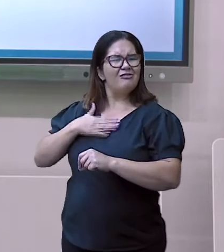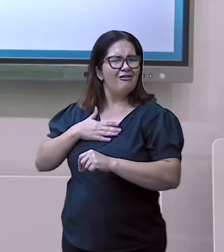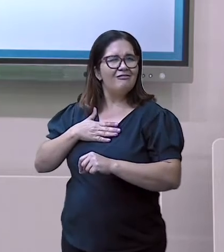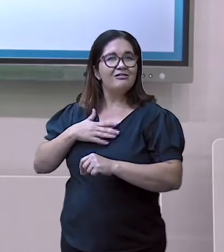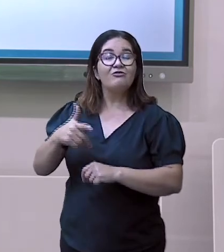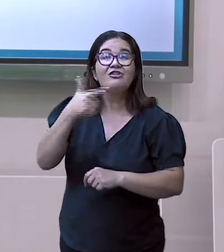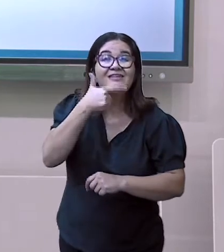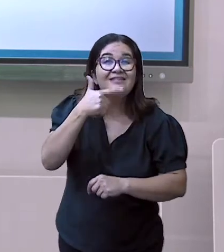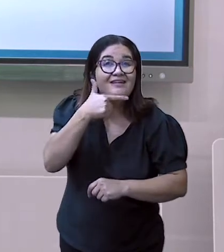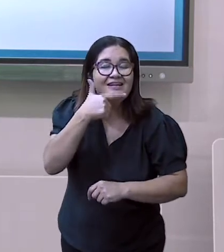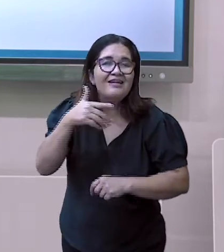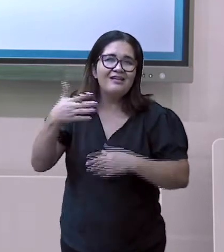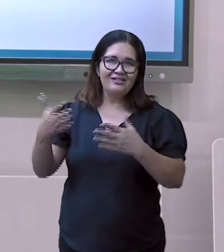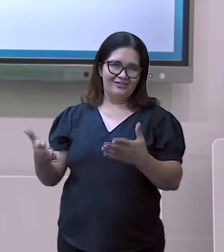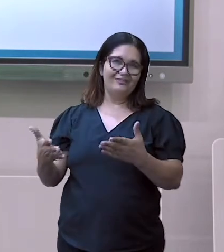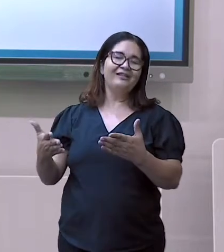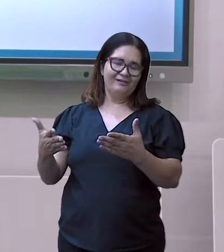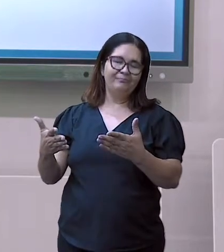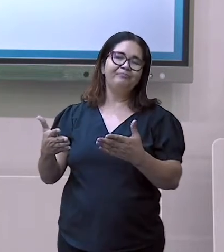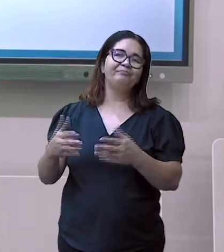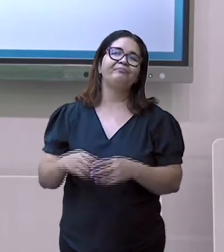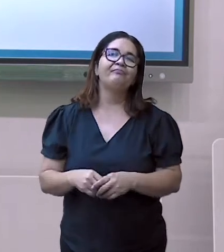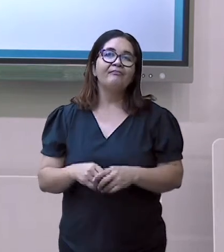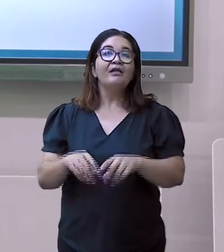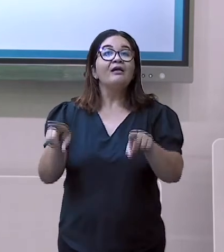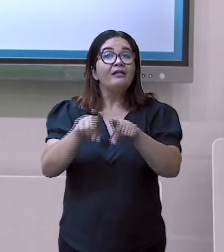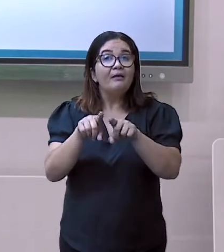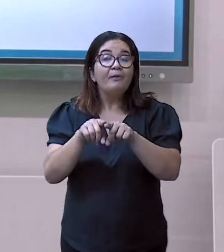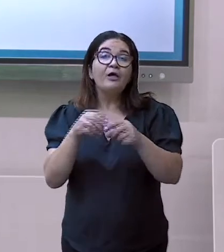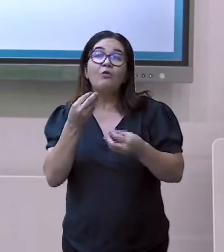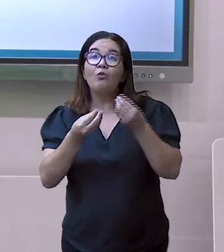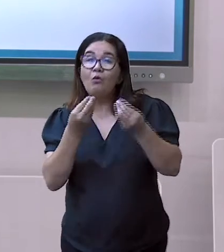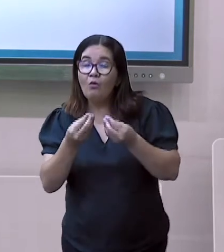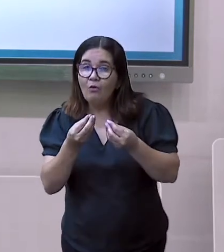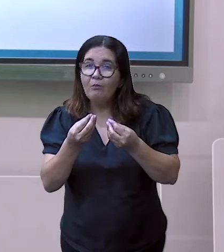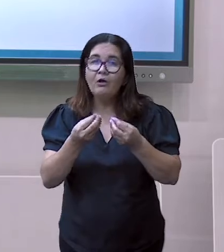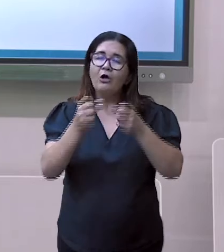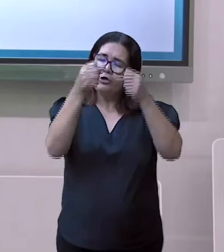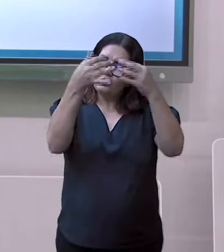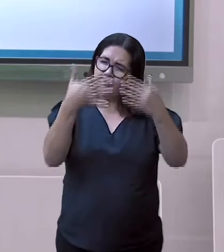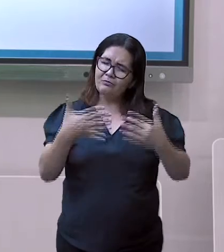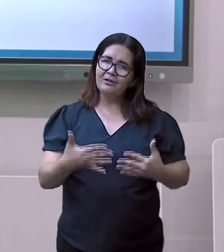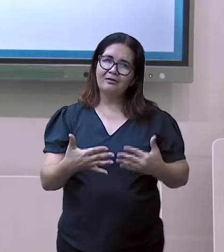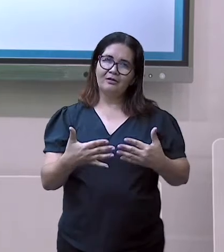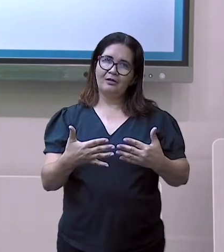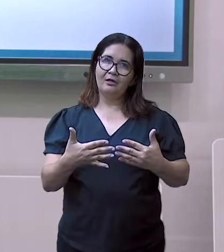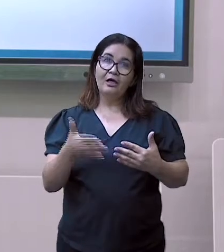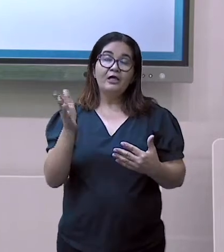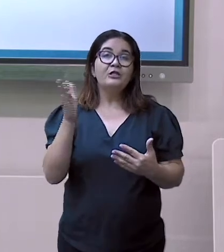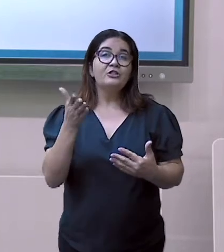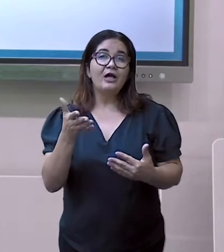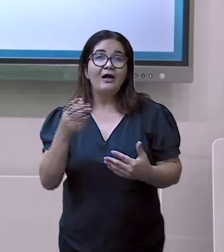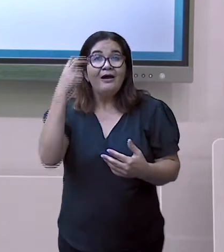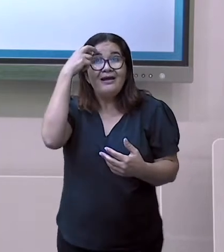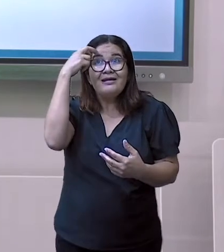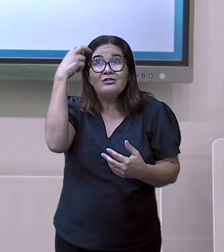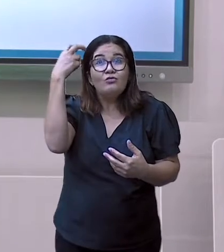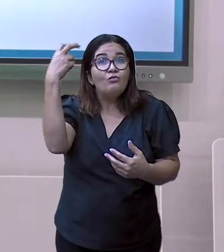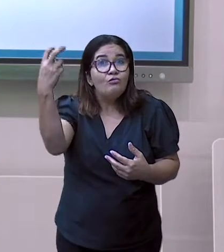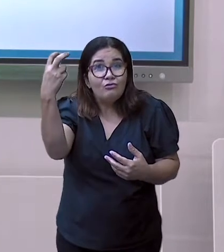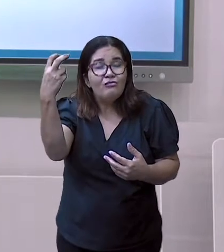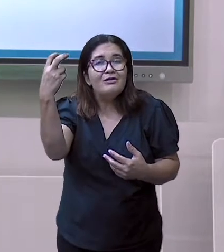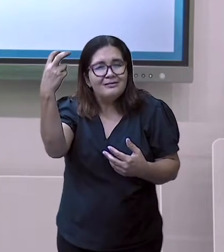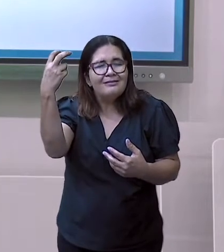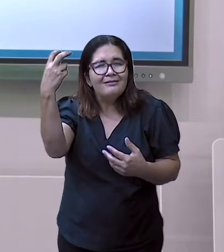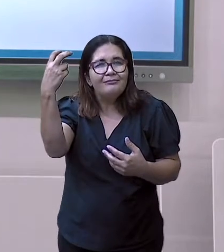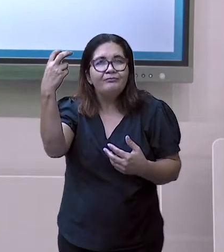e produtos derivados do queijo. Como eu disse anteriormente, as culturas variam de